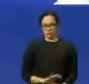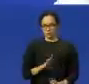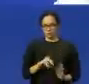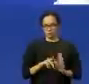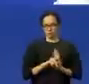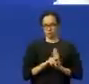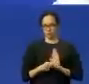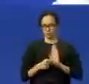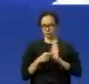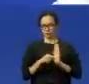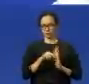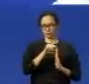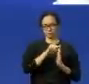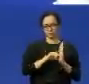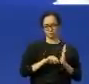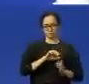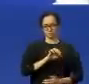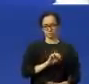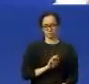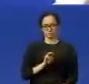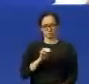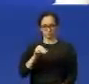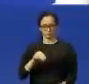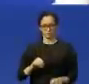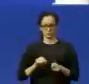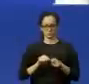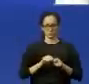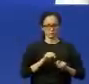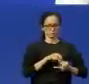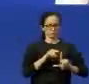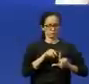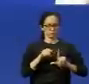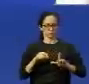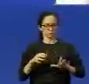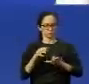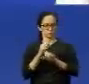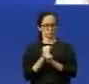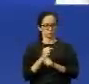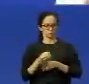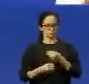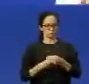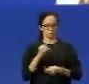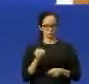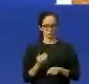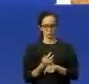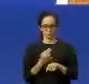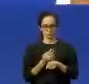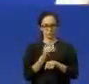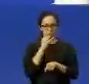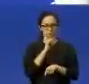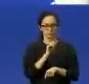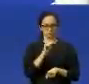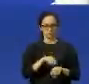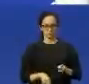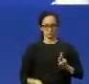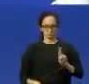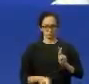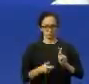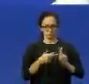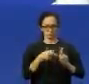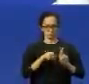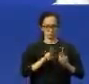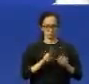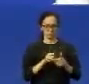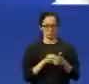aplicação da primeira lei de Ohm, ok? Através do gráfico você vai calcular a resistência elétrica, R igual a U sobre I. Muito